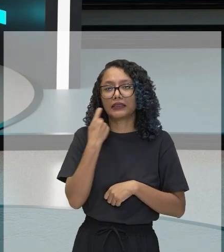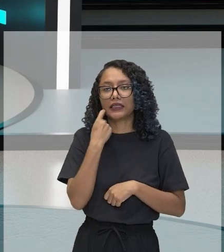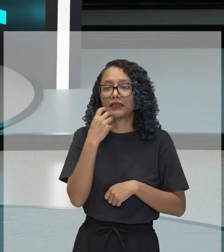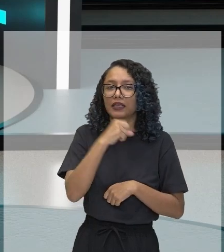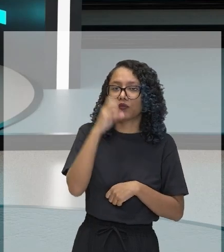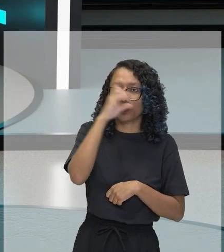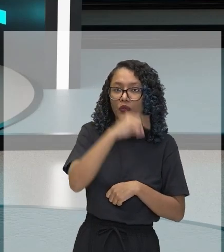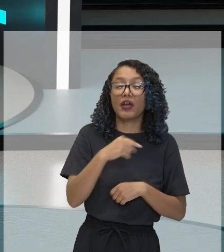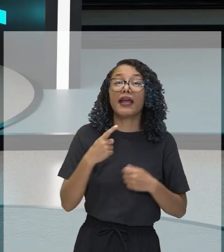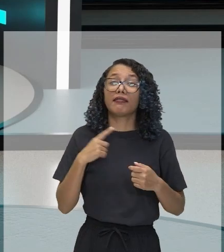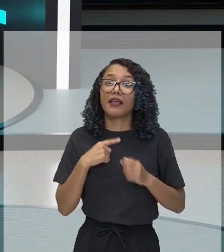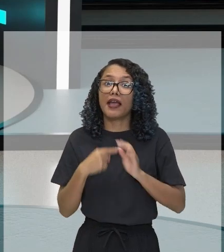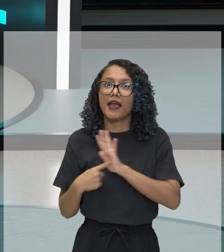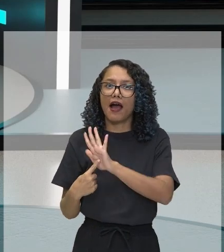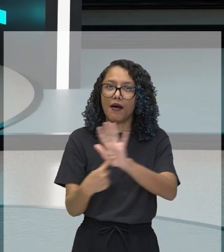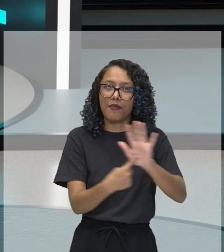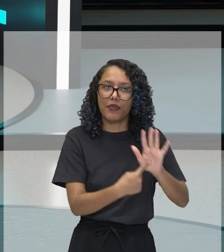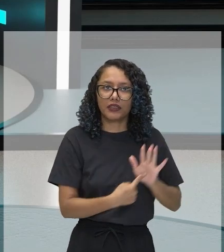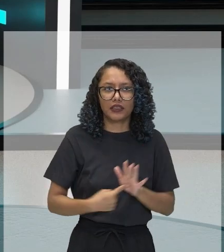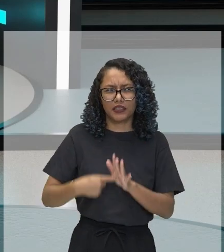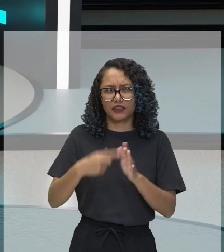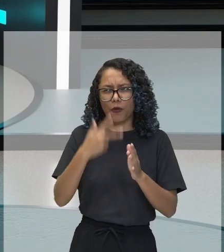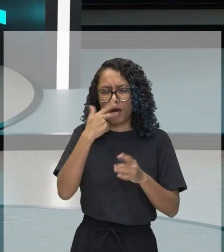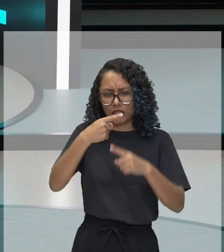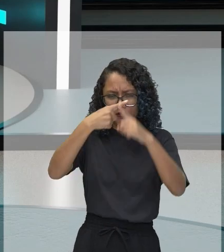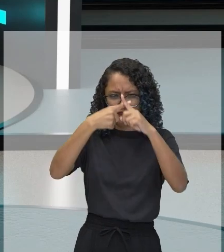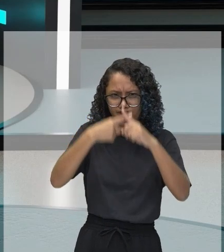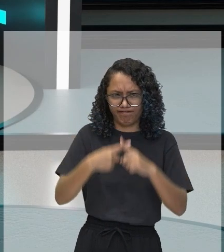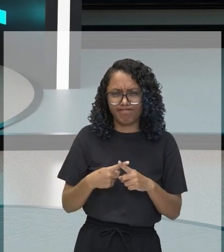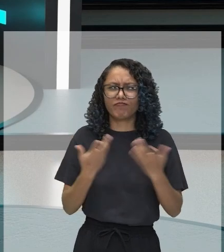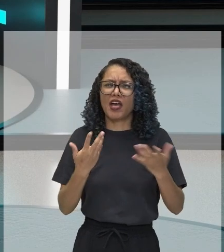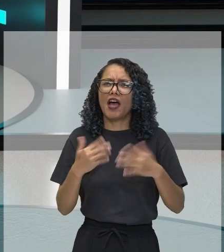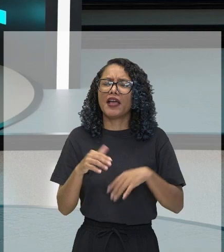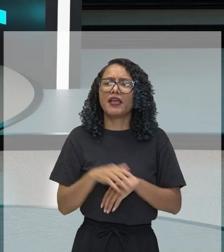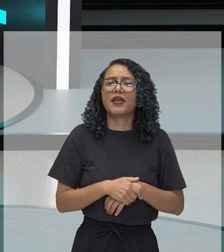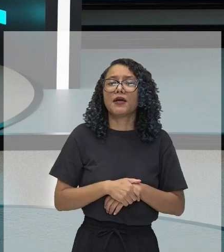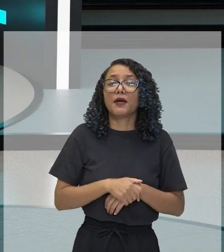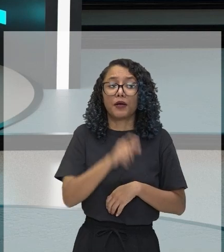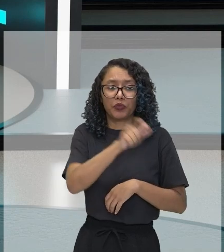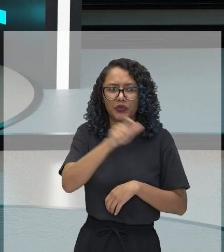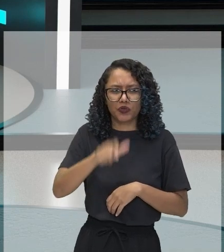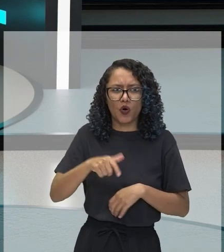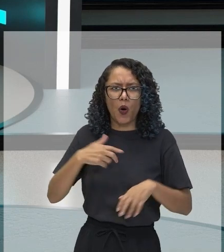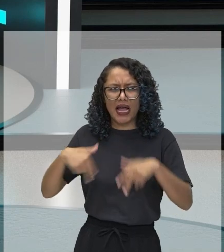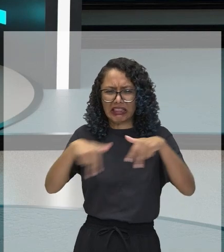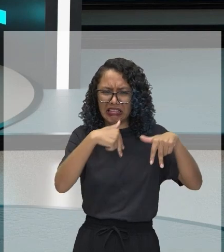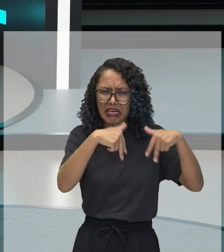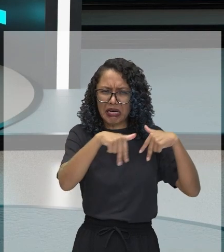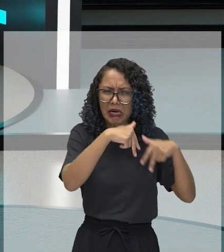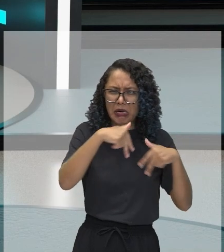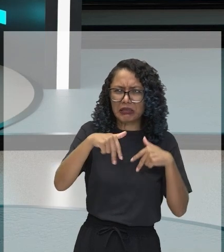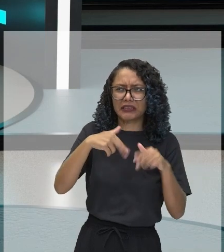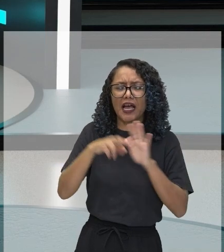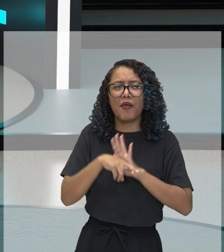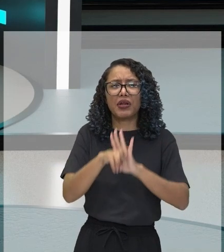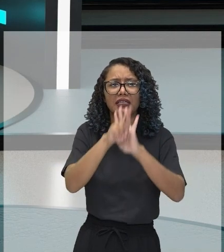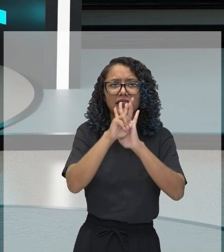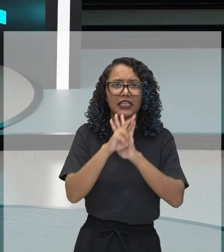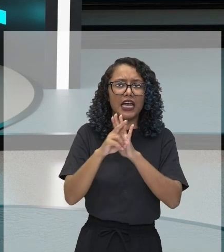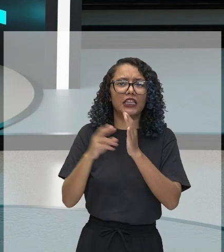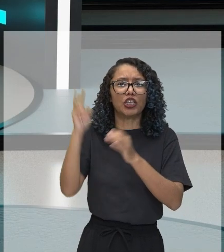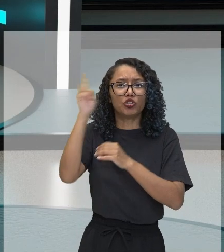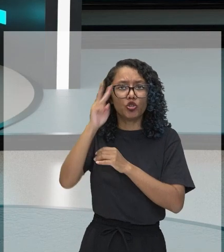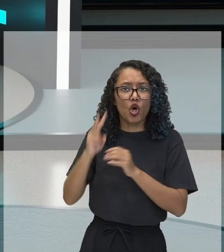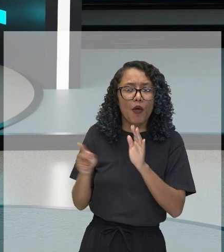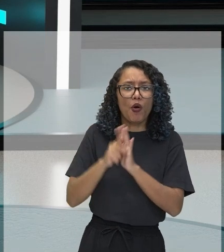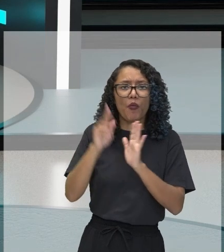duelo entre os dois bois e os personagens dançam ao som de letras baseadas em mitos da floresta amazônica. São milhares